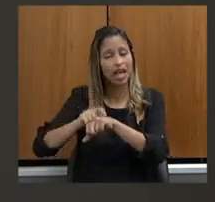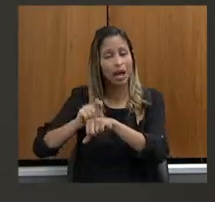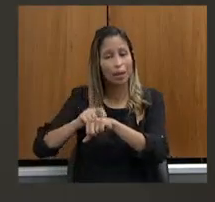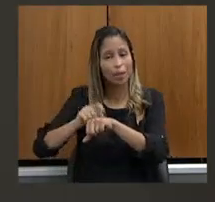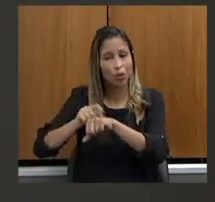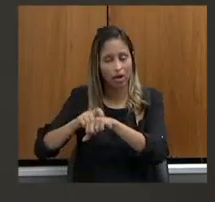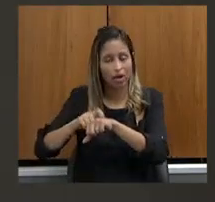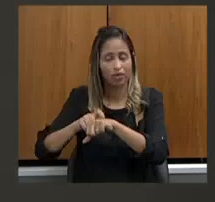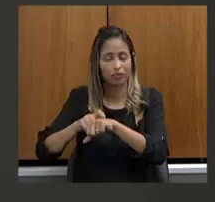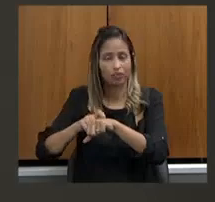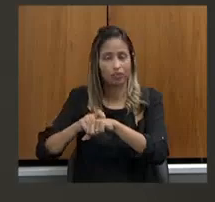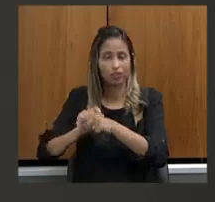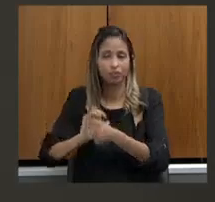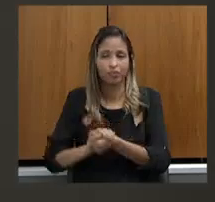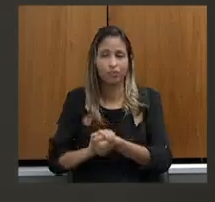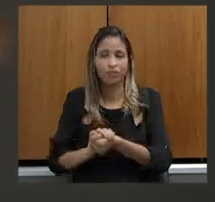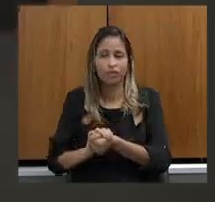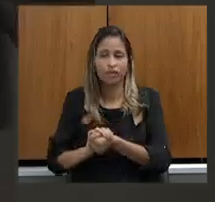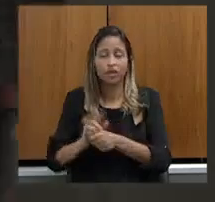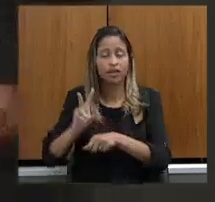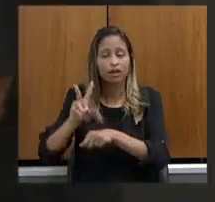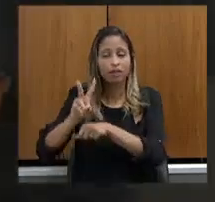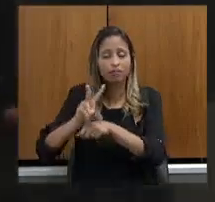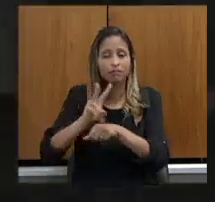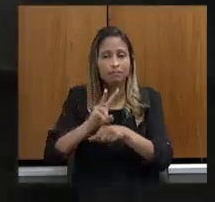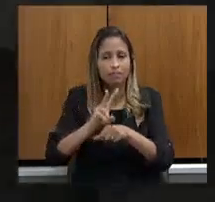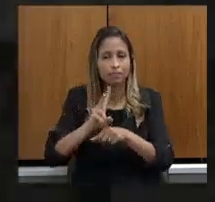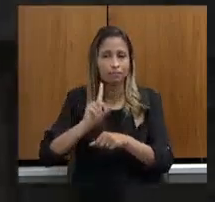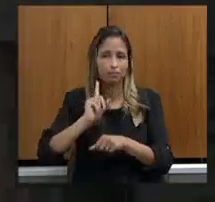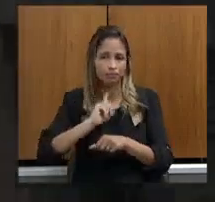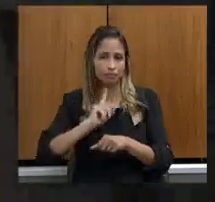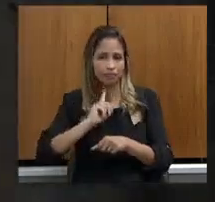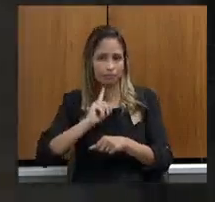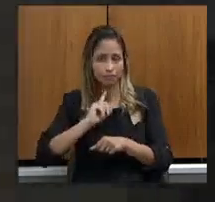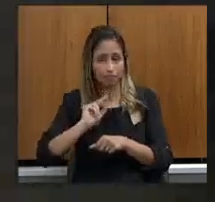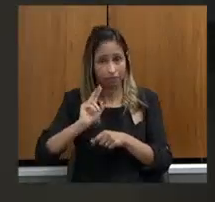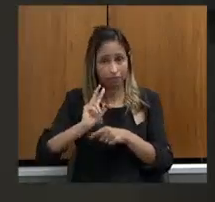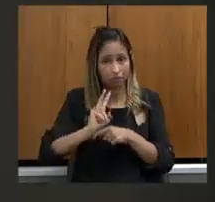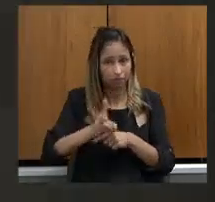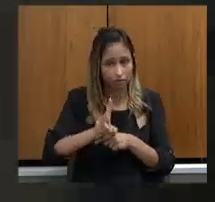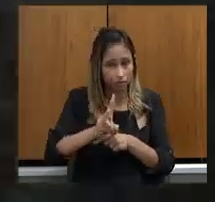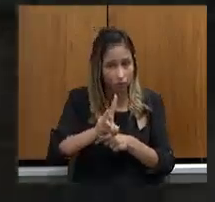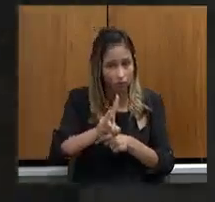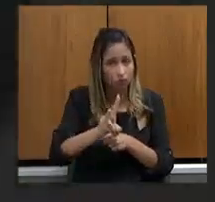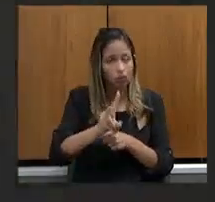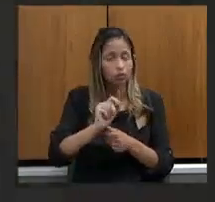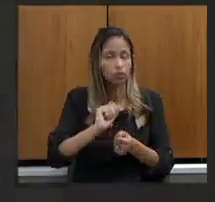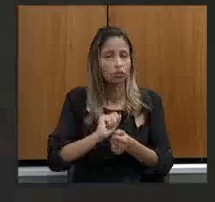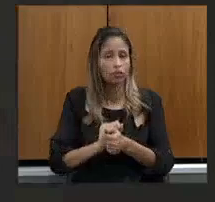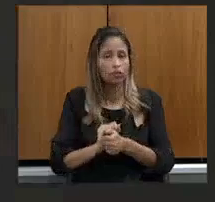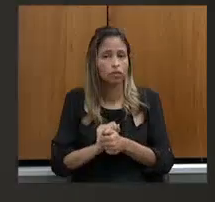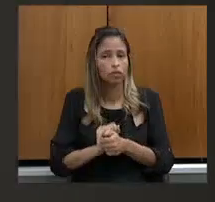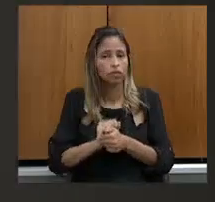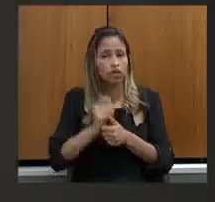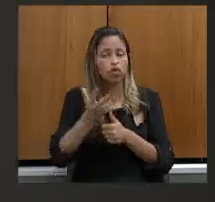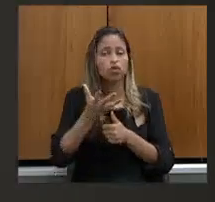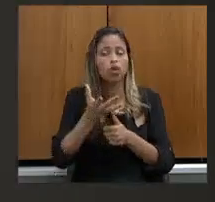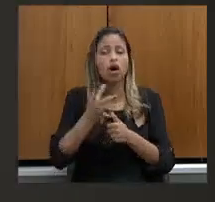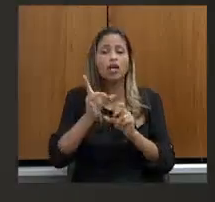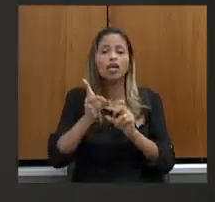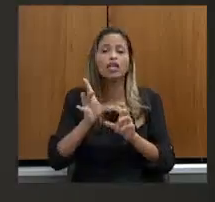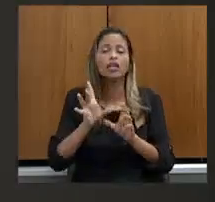estrutural da questão fiscal de Minas Gerais ela continua sem ser enfrentada então só queria